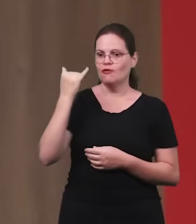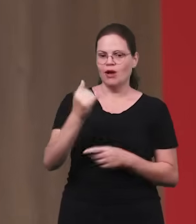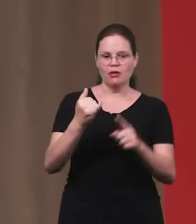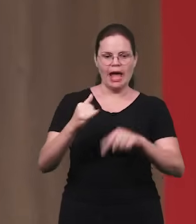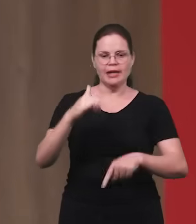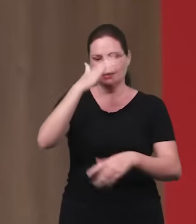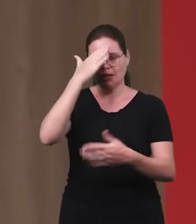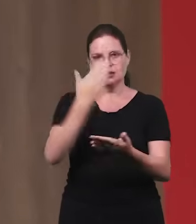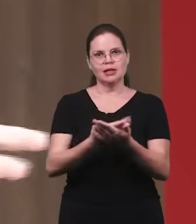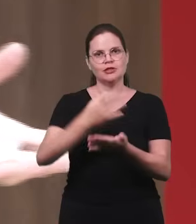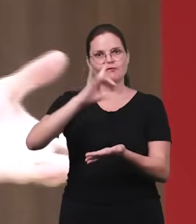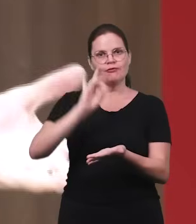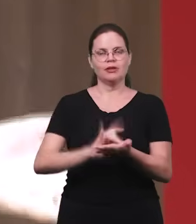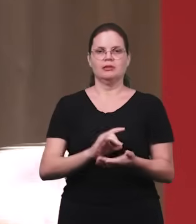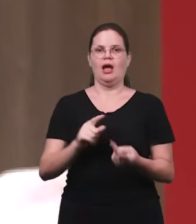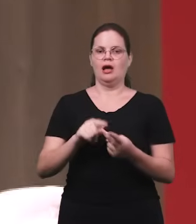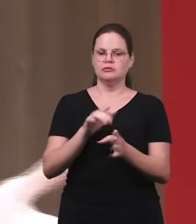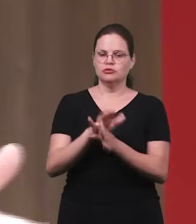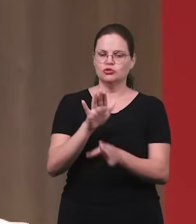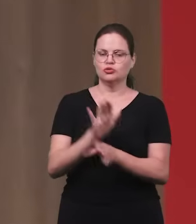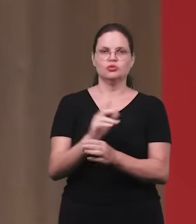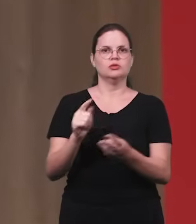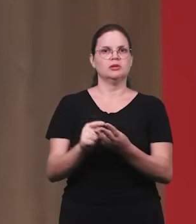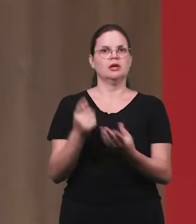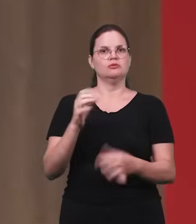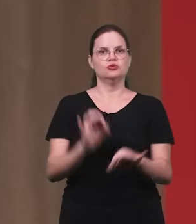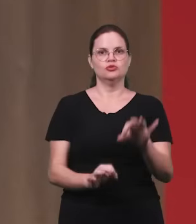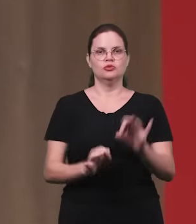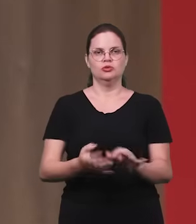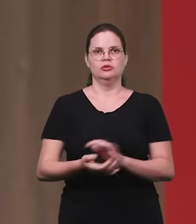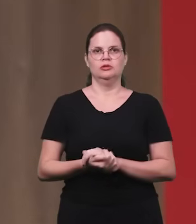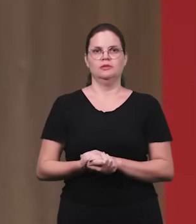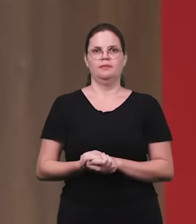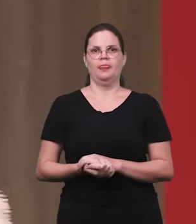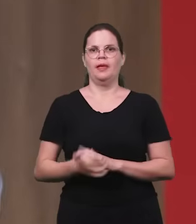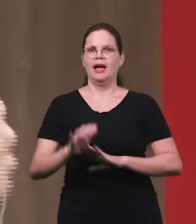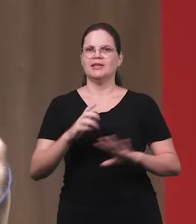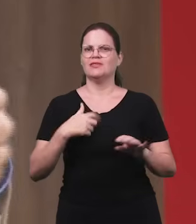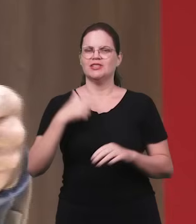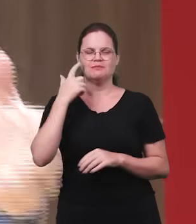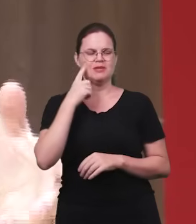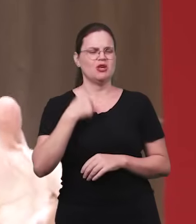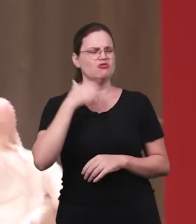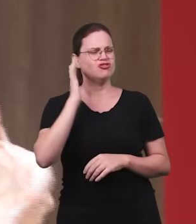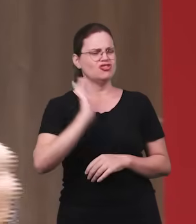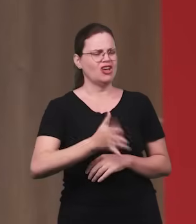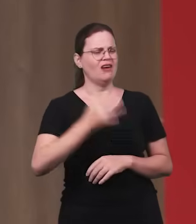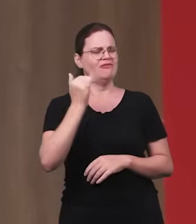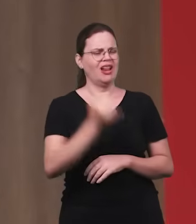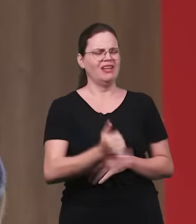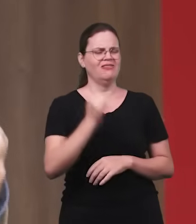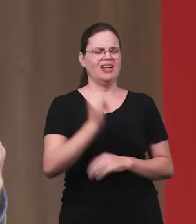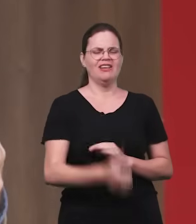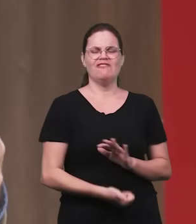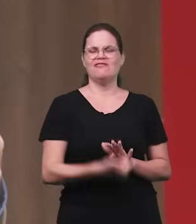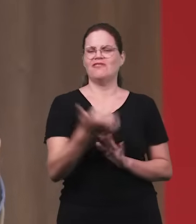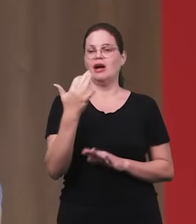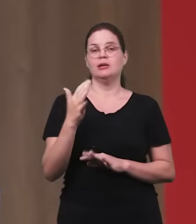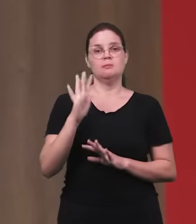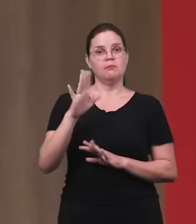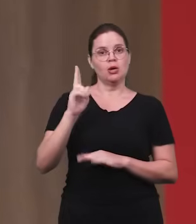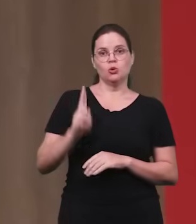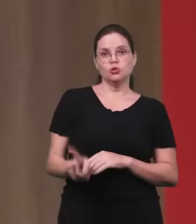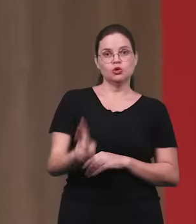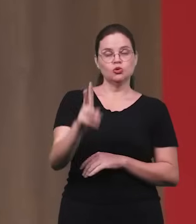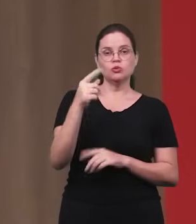de instrução. Às vezes até nós podemos nos parar e falar, mas eu já falei tantas vezes, mas continue falando,